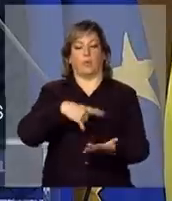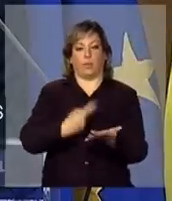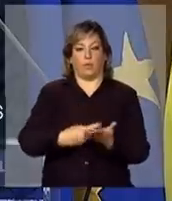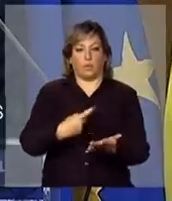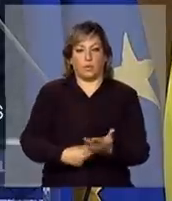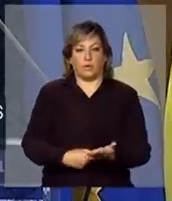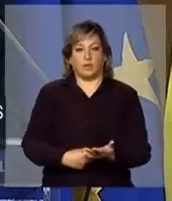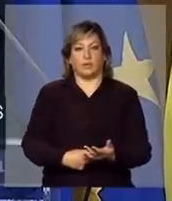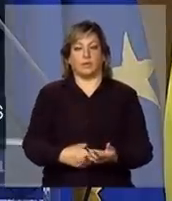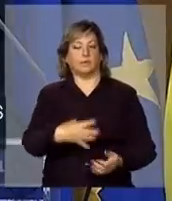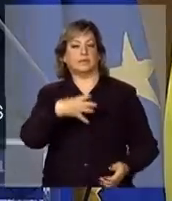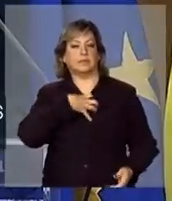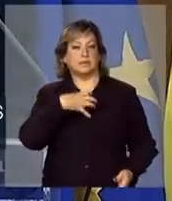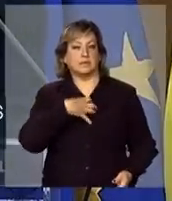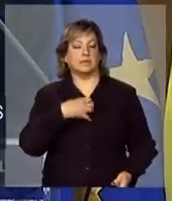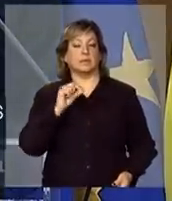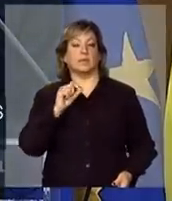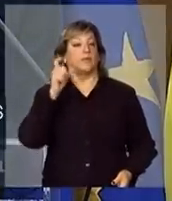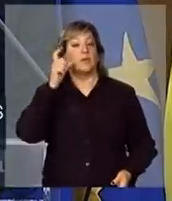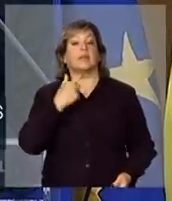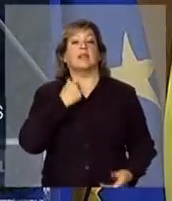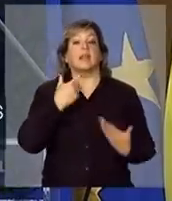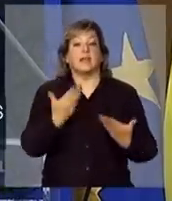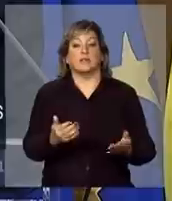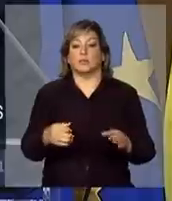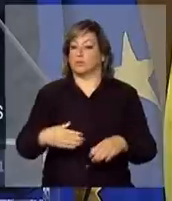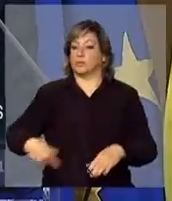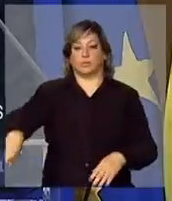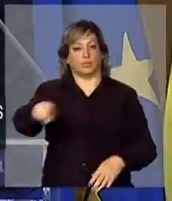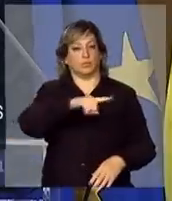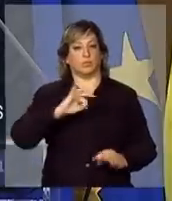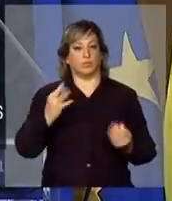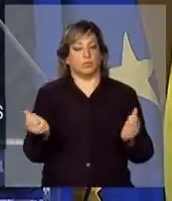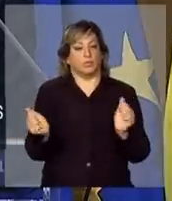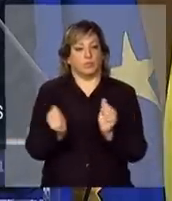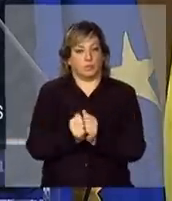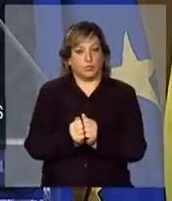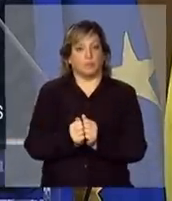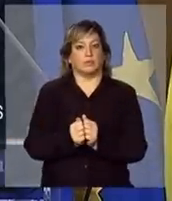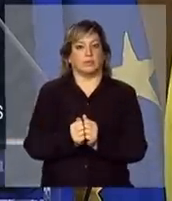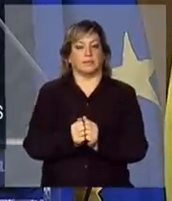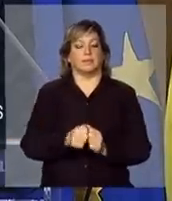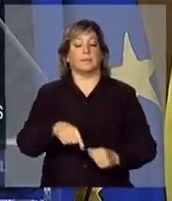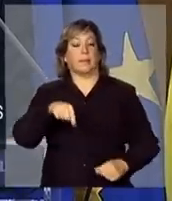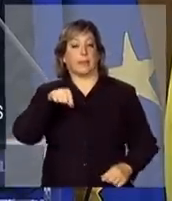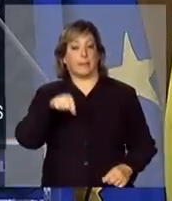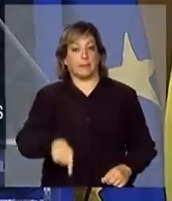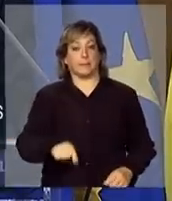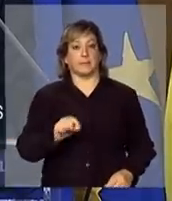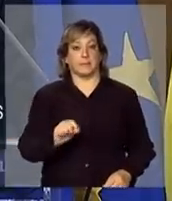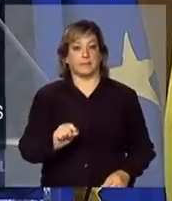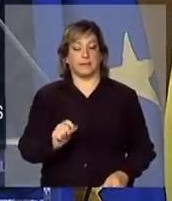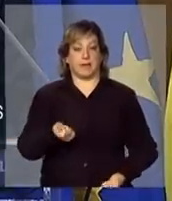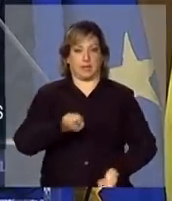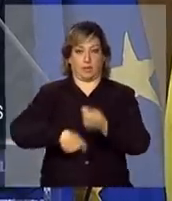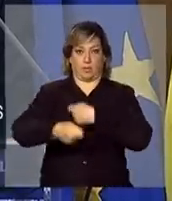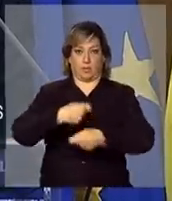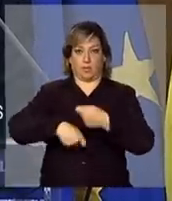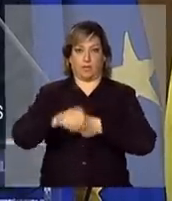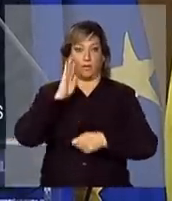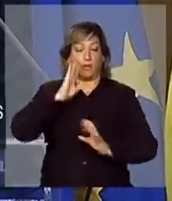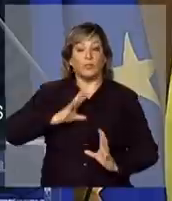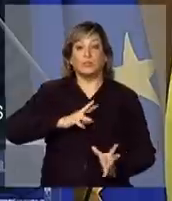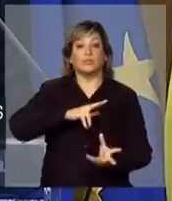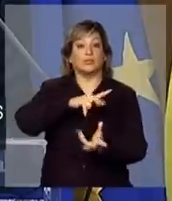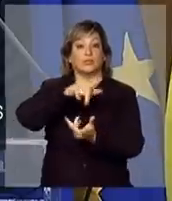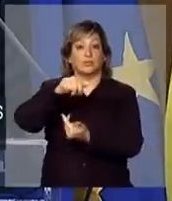as sensibilidades e interesses mútuos, lado a lado. Com efeito, a conjuntura econômica e financeira global